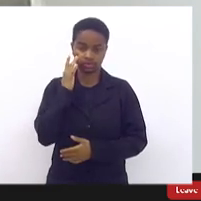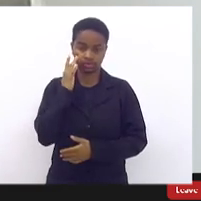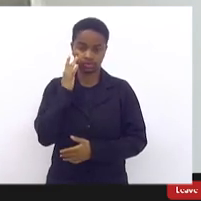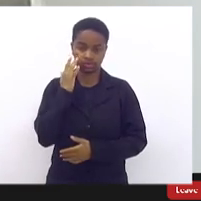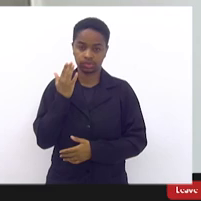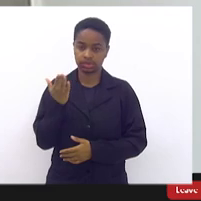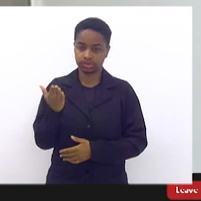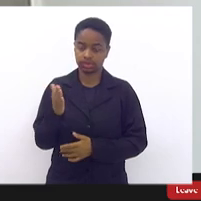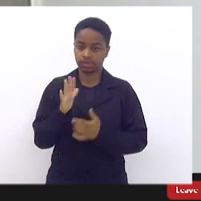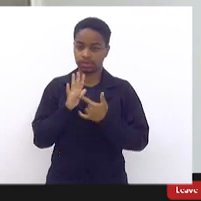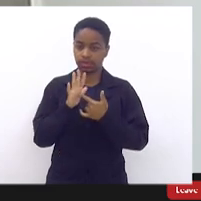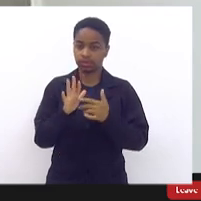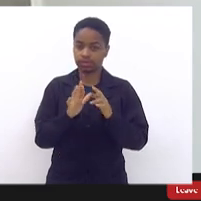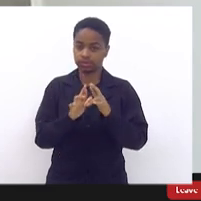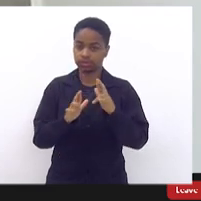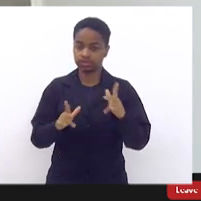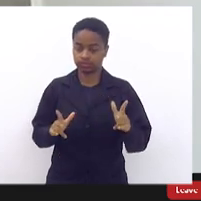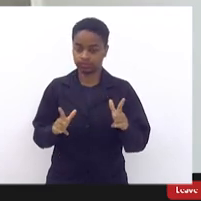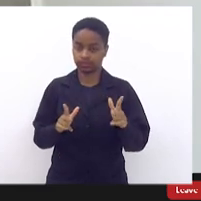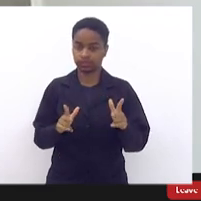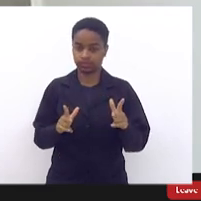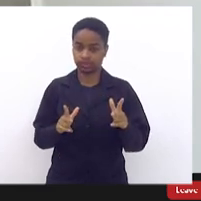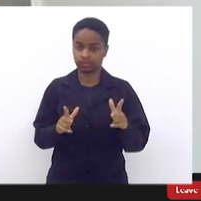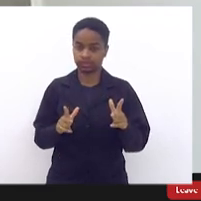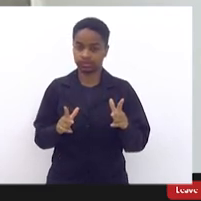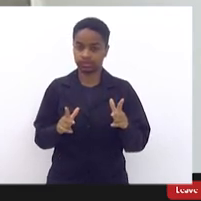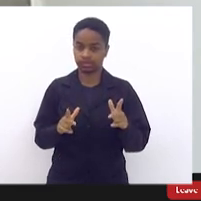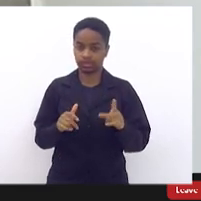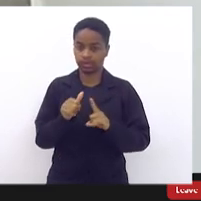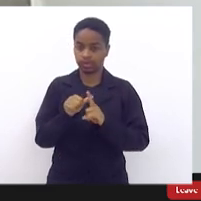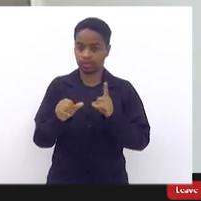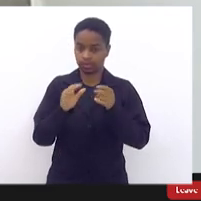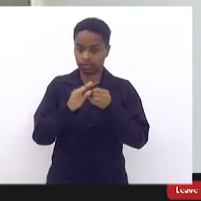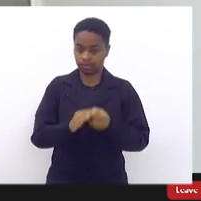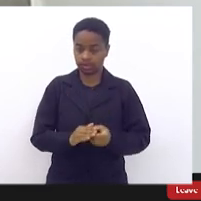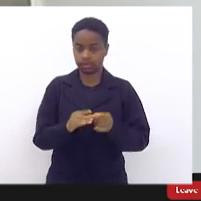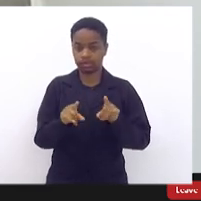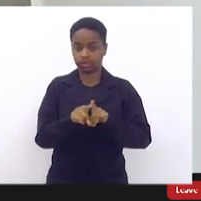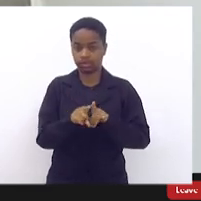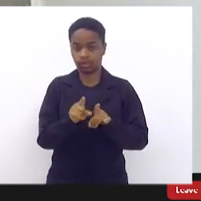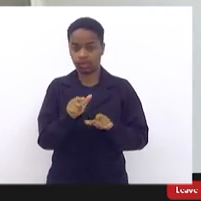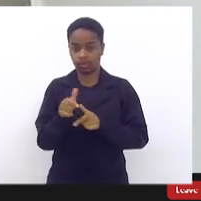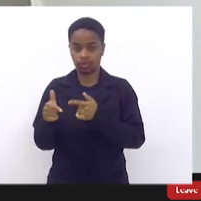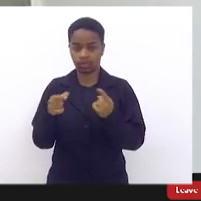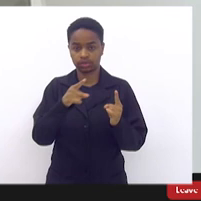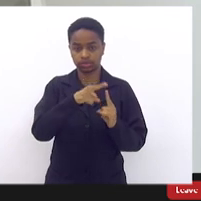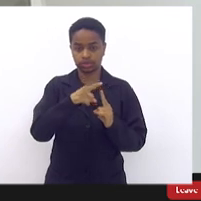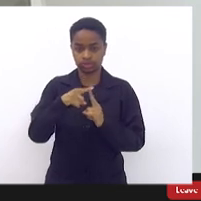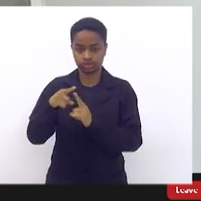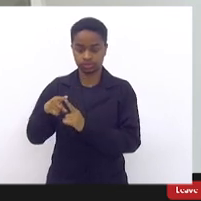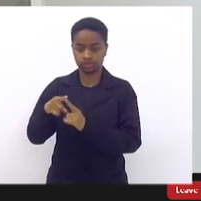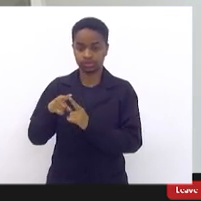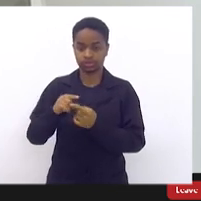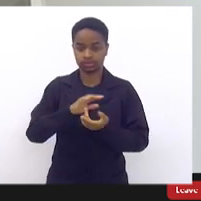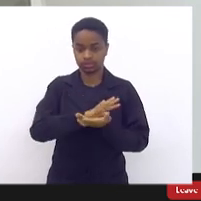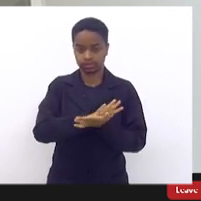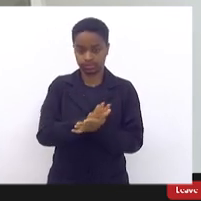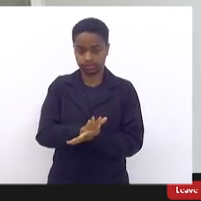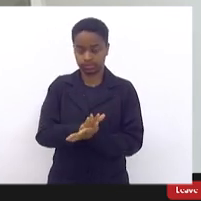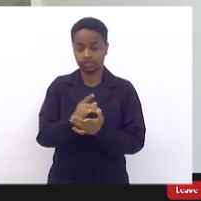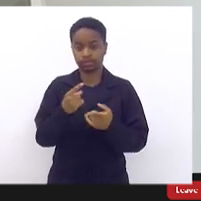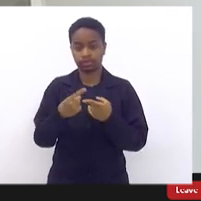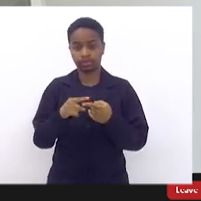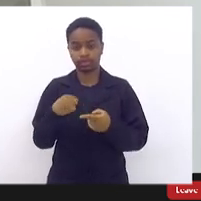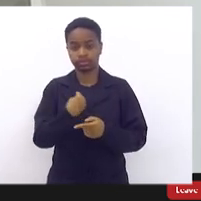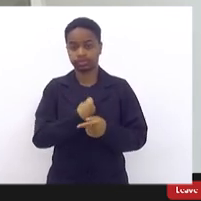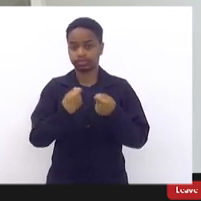coloca uma diferenciação entre a misoginia e outras formas de discriminação, que a gente